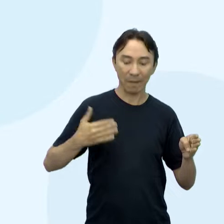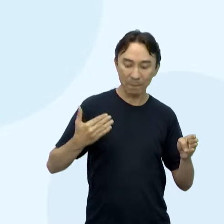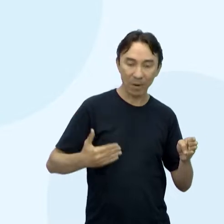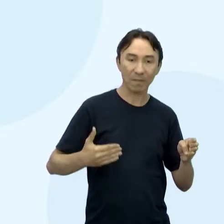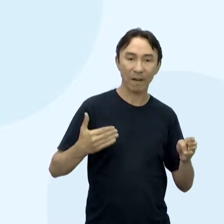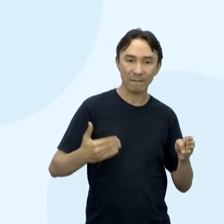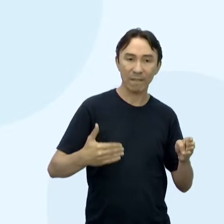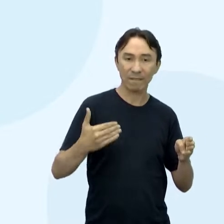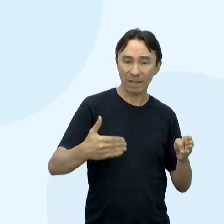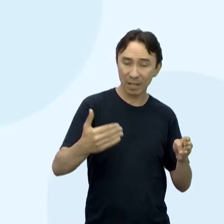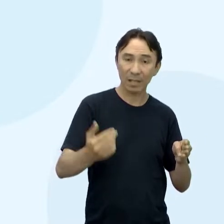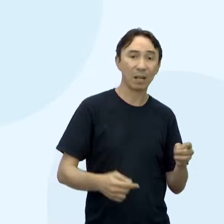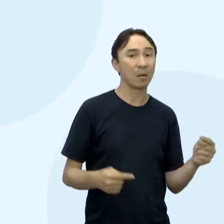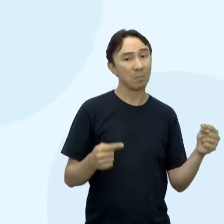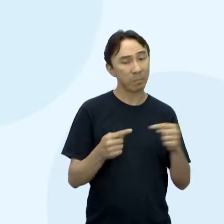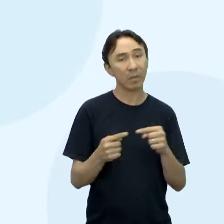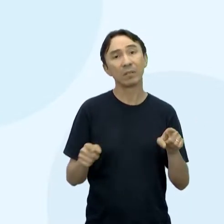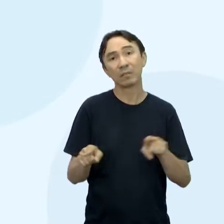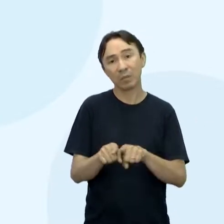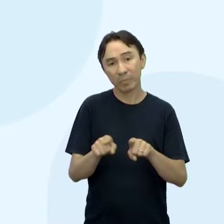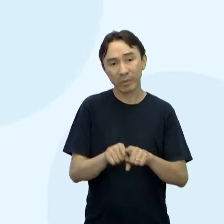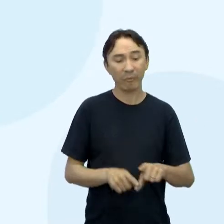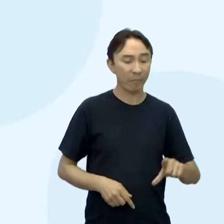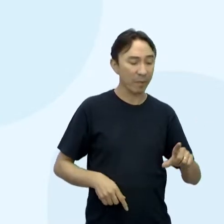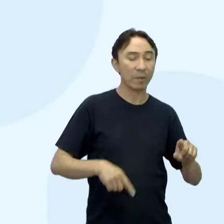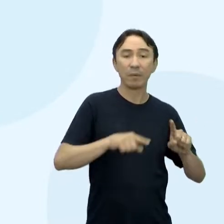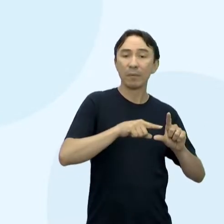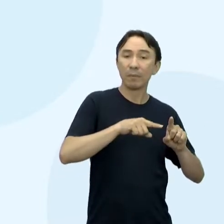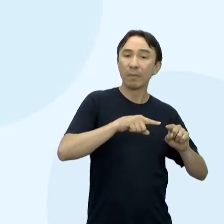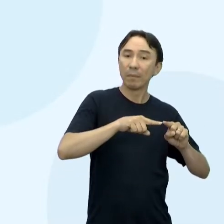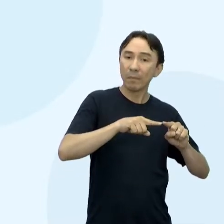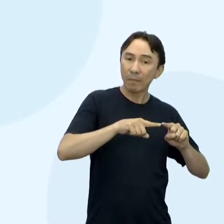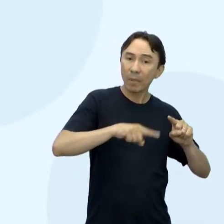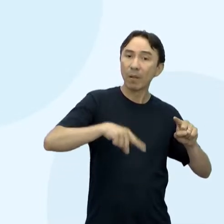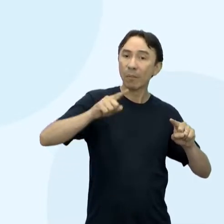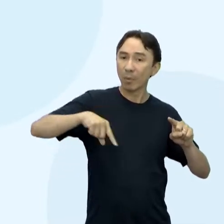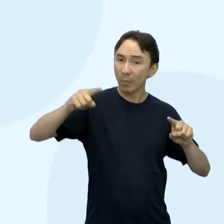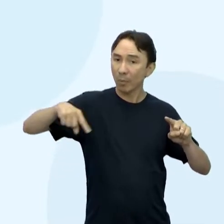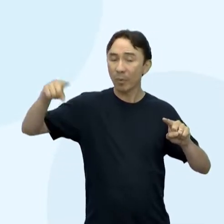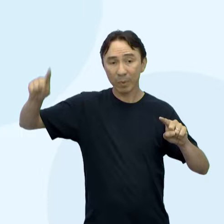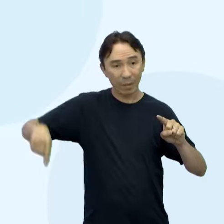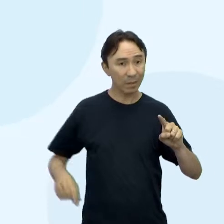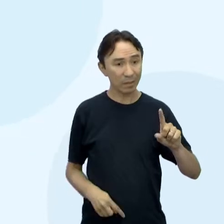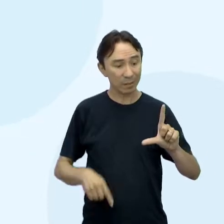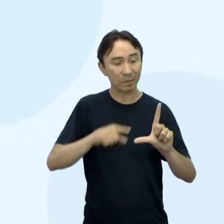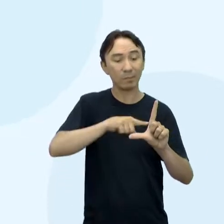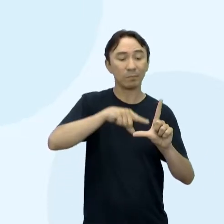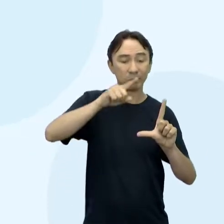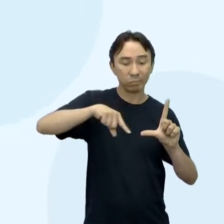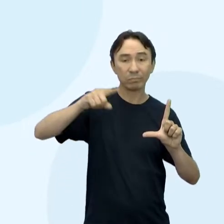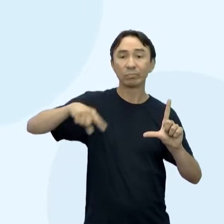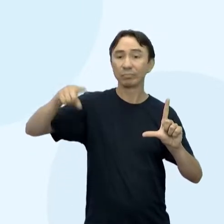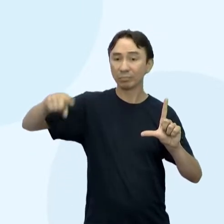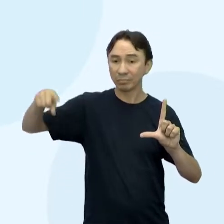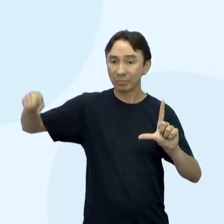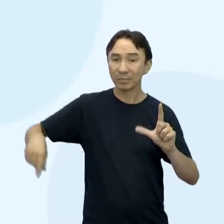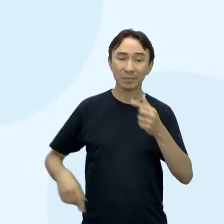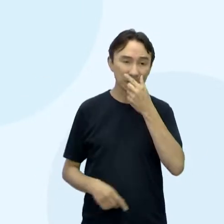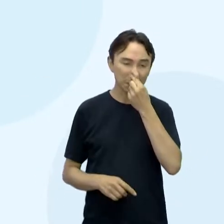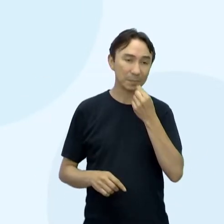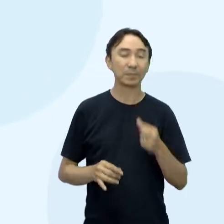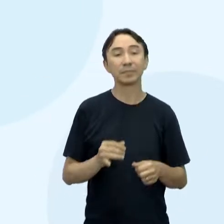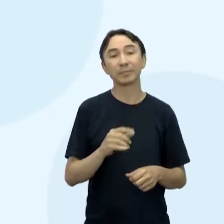ondas também. Eu posso escrever uma onda através de frequência e período. Frequência é o número de oscilações ou batimento por intervalo de